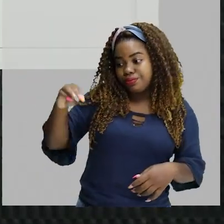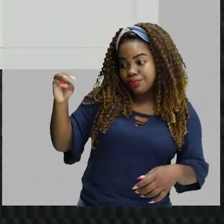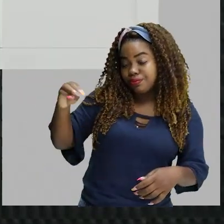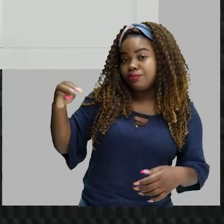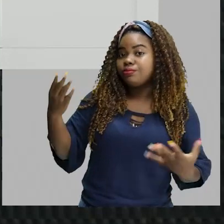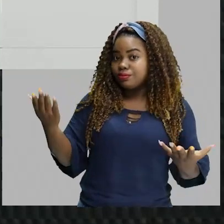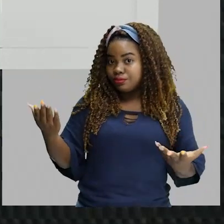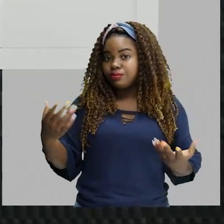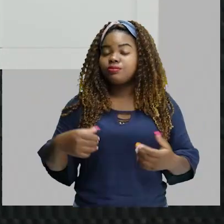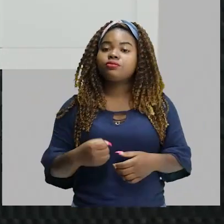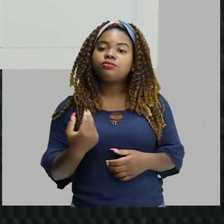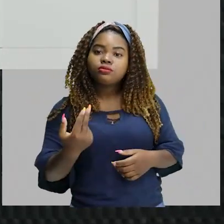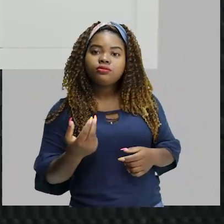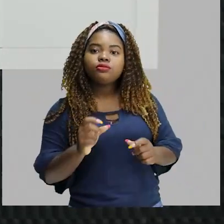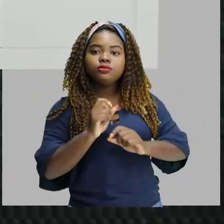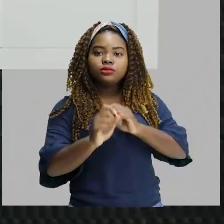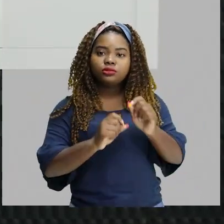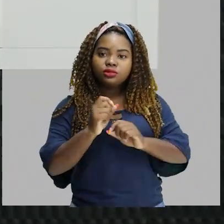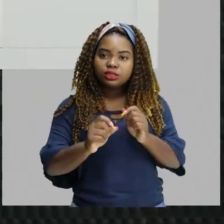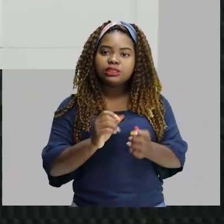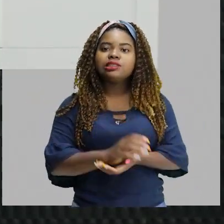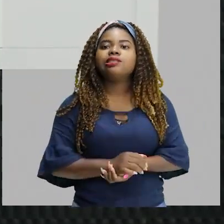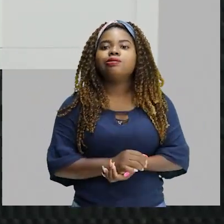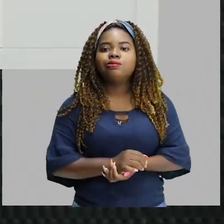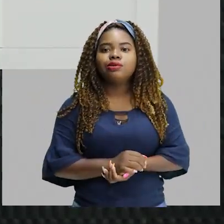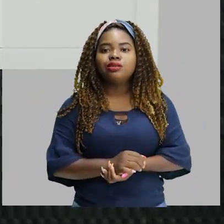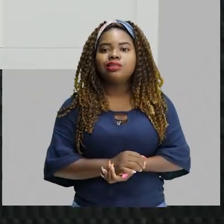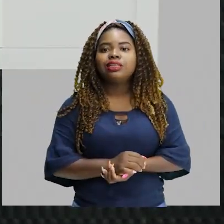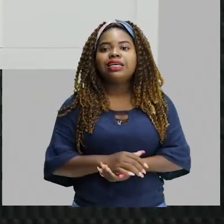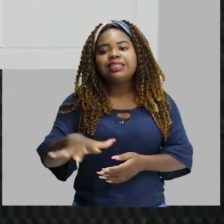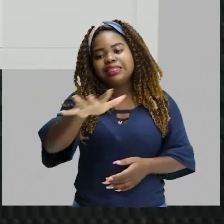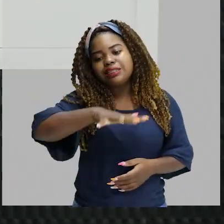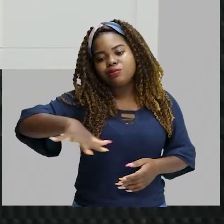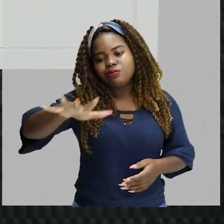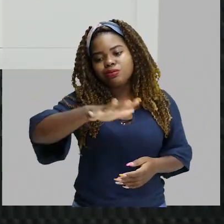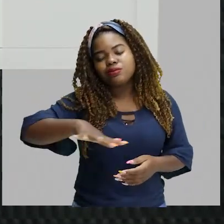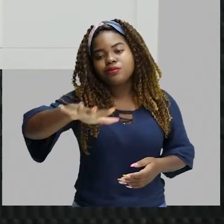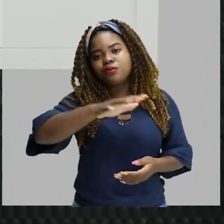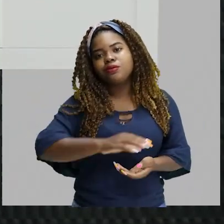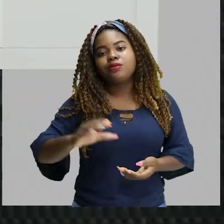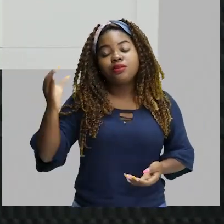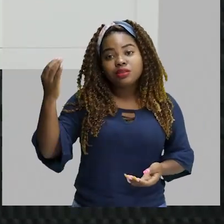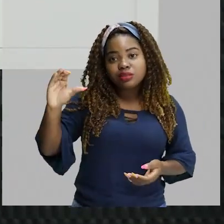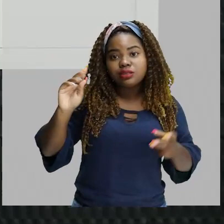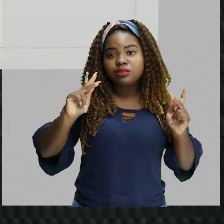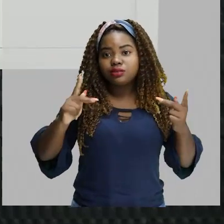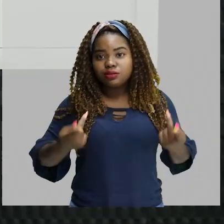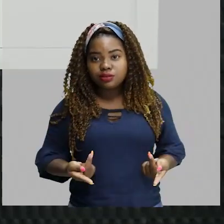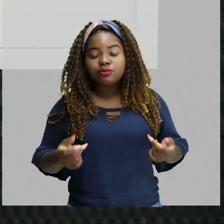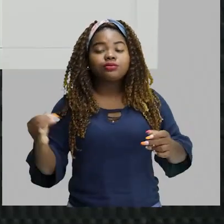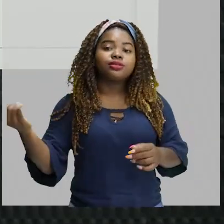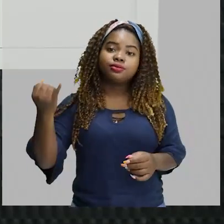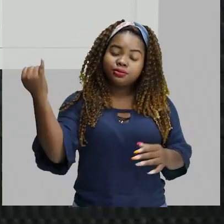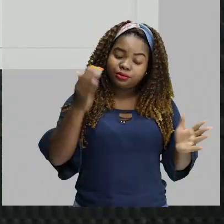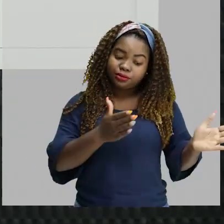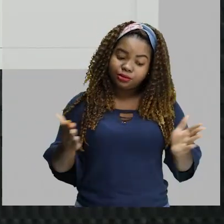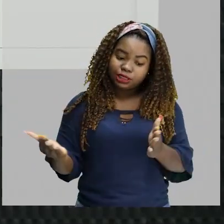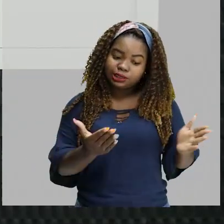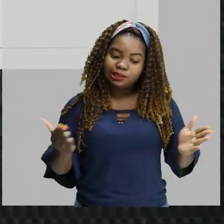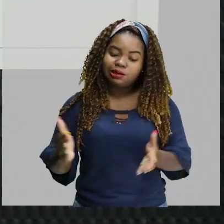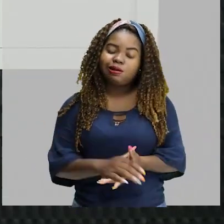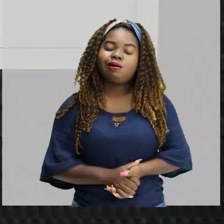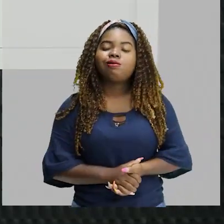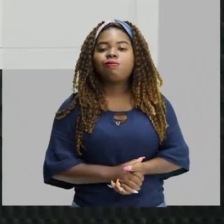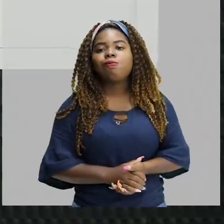também, e olha só, pode vir na área de humanas. Então, isso aqui contribui para vocês em várias áreas, viu? É importantíssimo esse processo, tá?